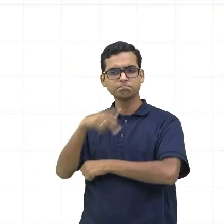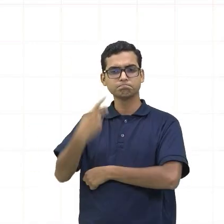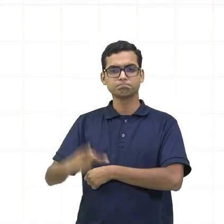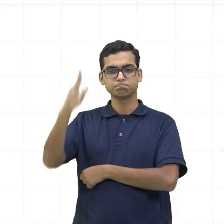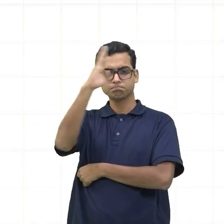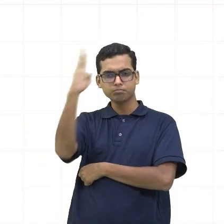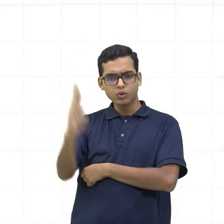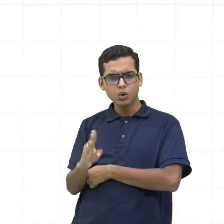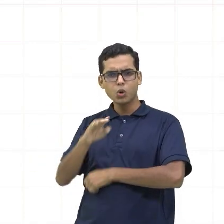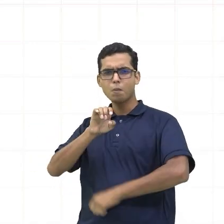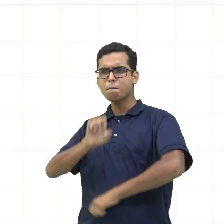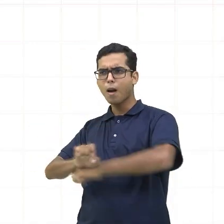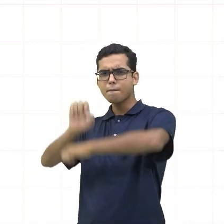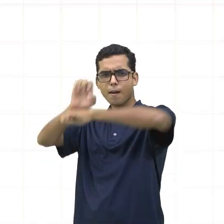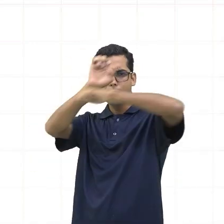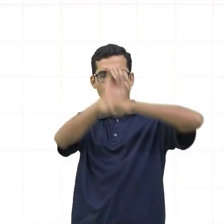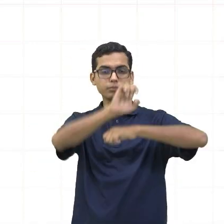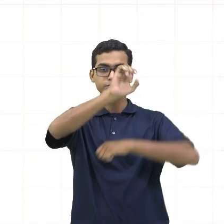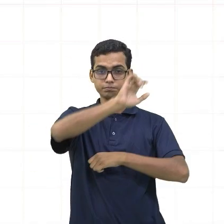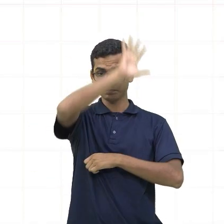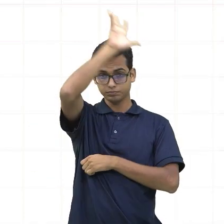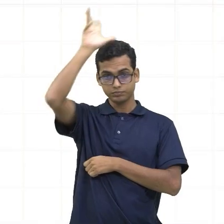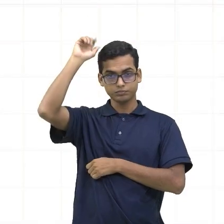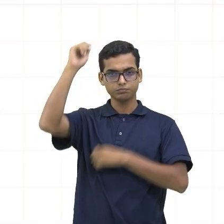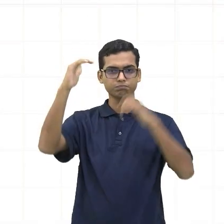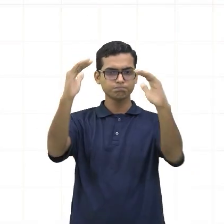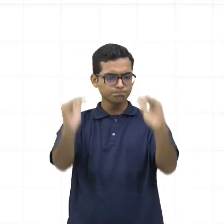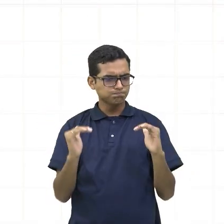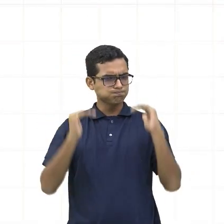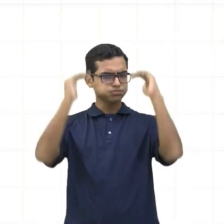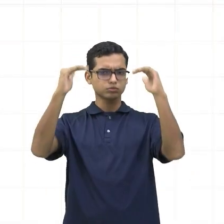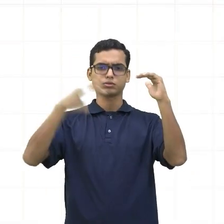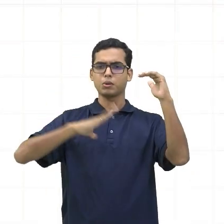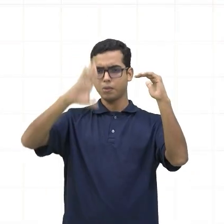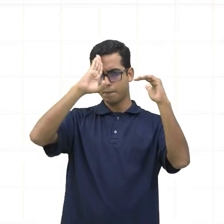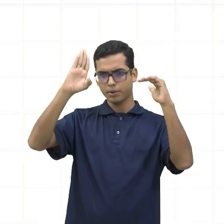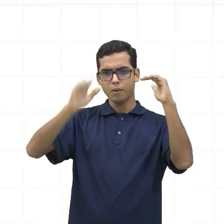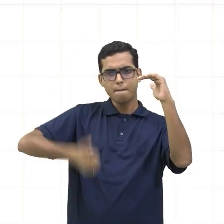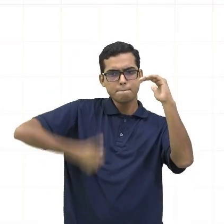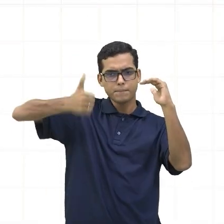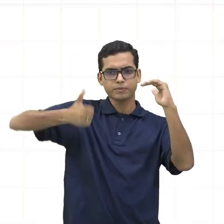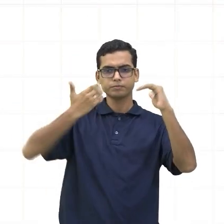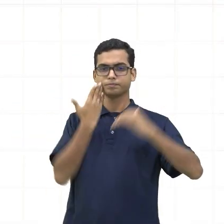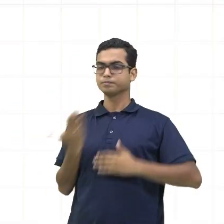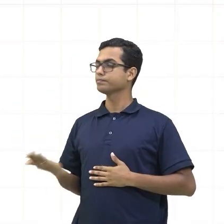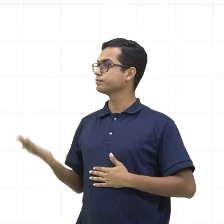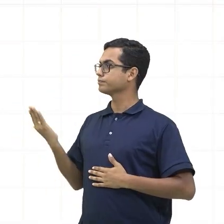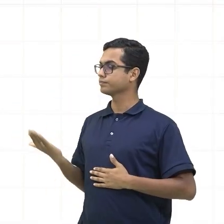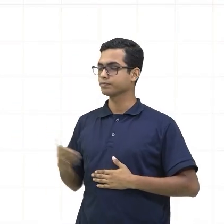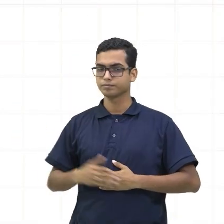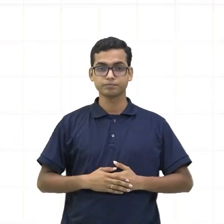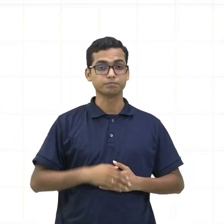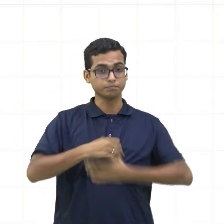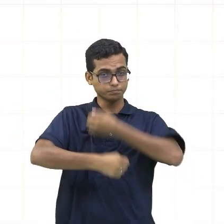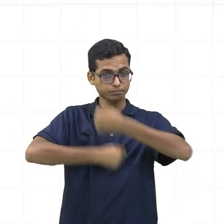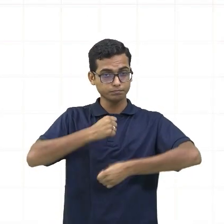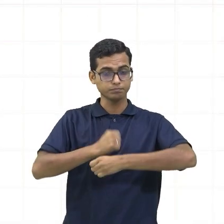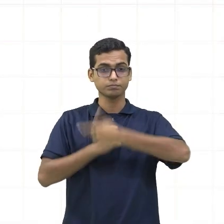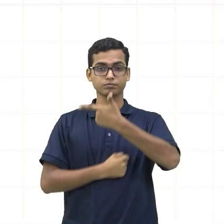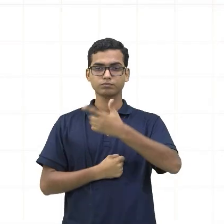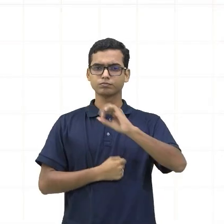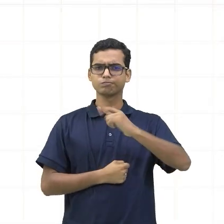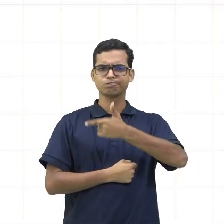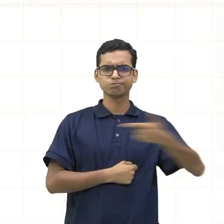gente verifica aí o estado do Amazonas, no topo do gráfico, que era o estado, no ano de 2022,